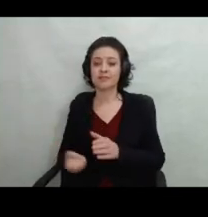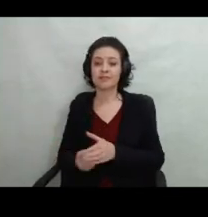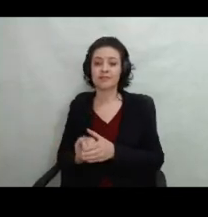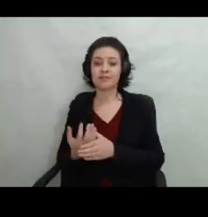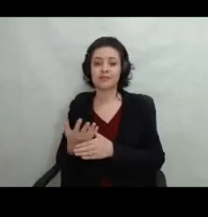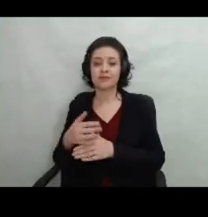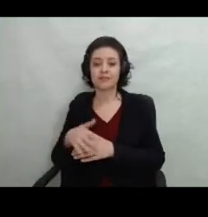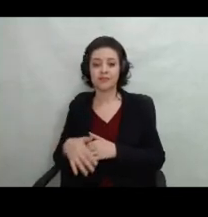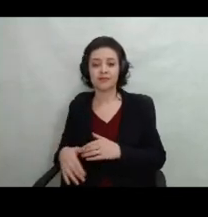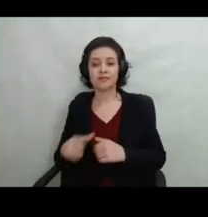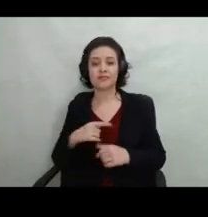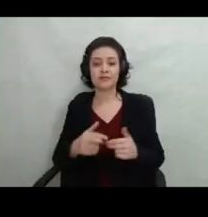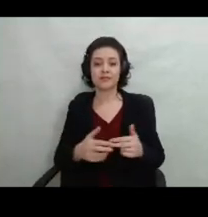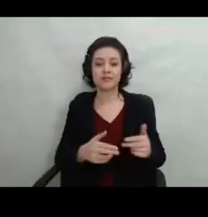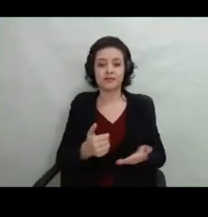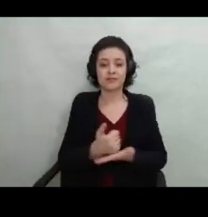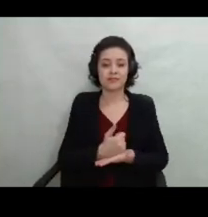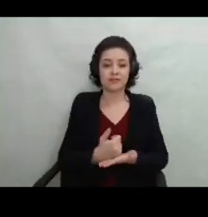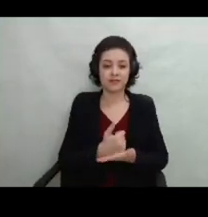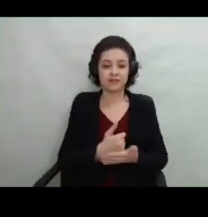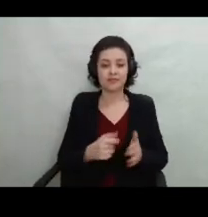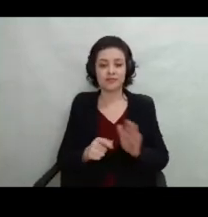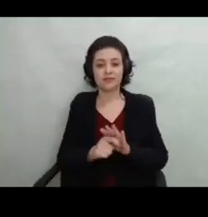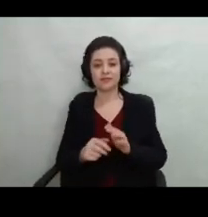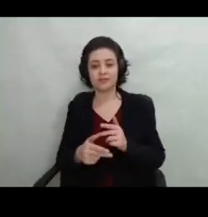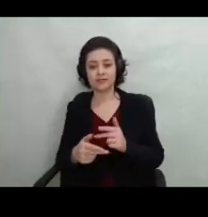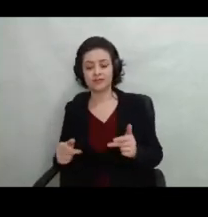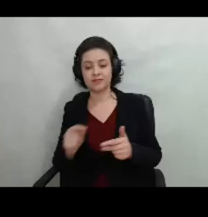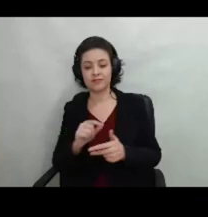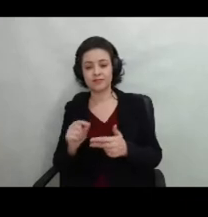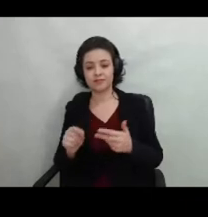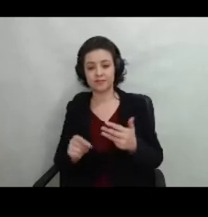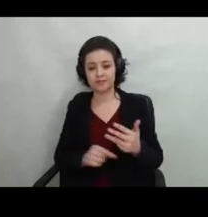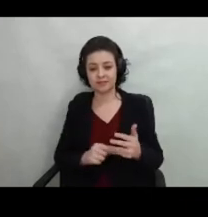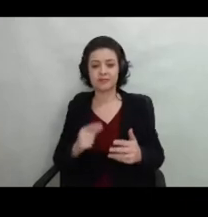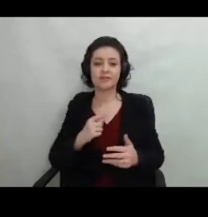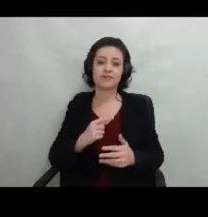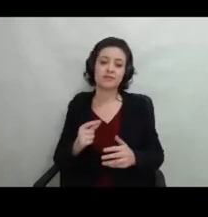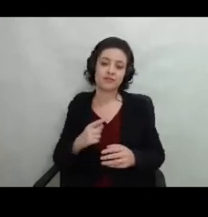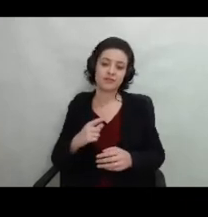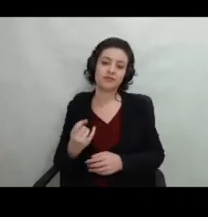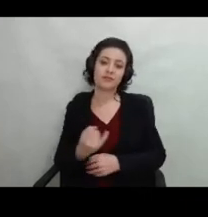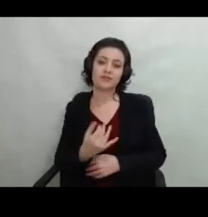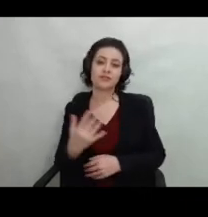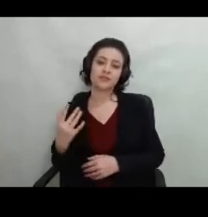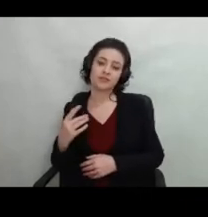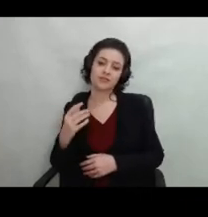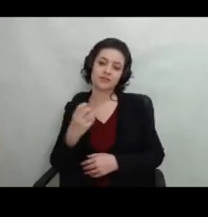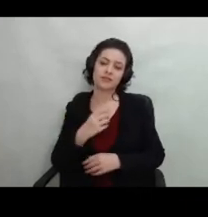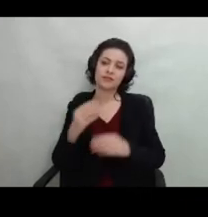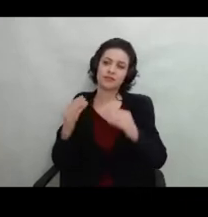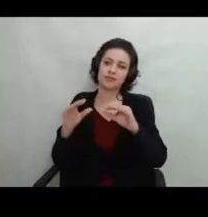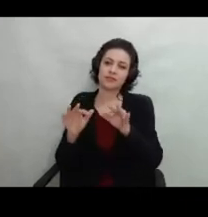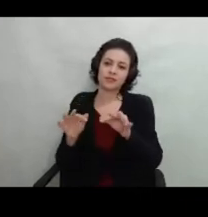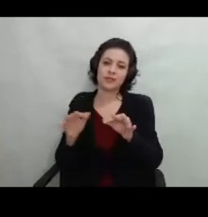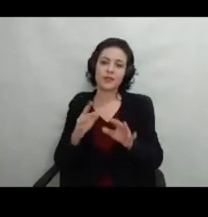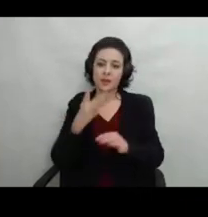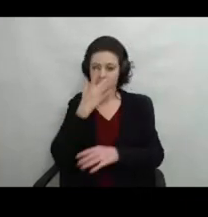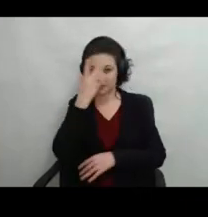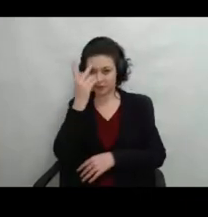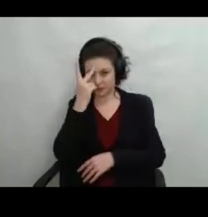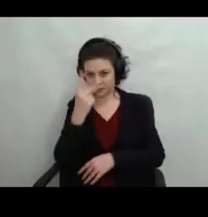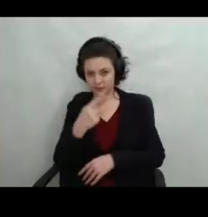de cosméticos e drogas dos ambientes aquáticos. É claro que o número 1, lá em cima, à esquerda, é o uso pessoal. A gente pode ver no